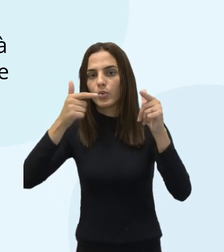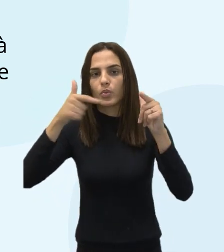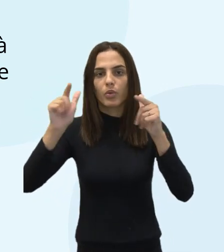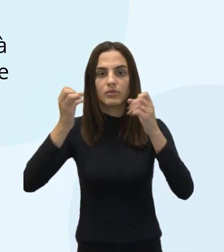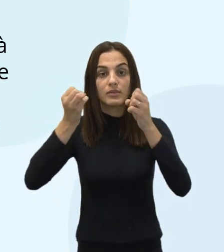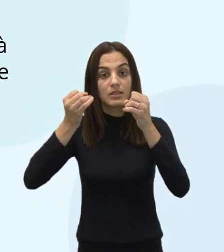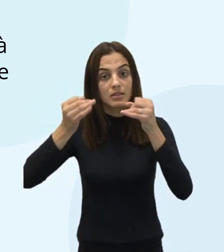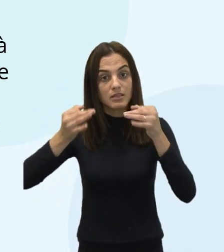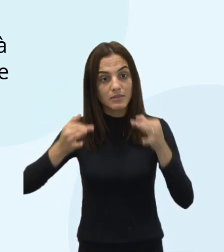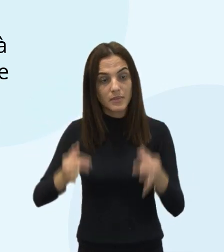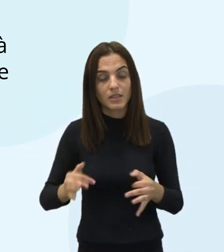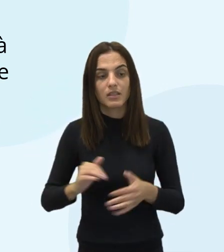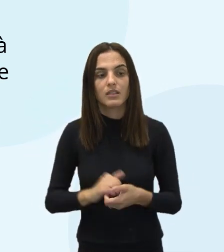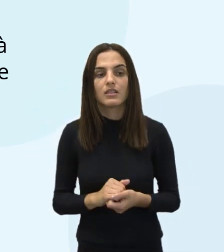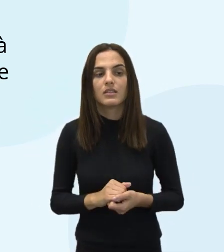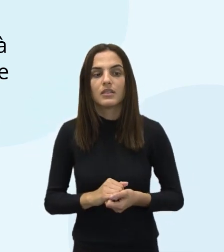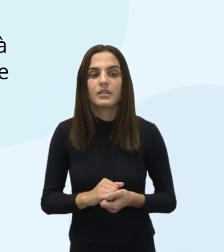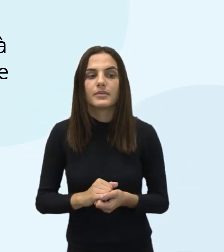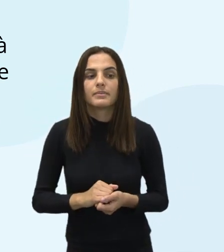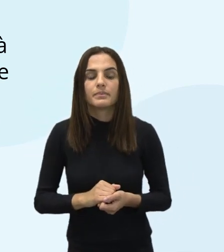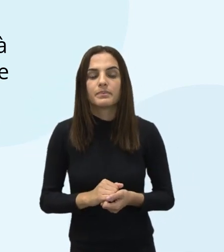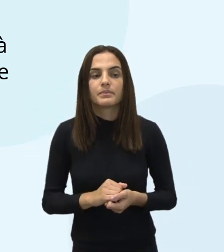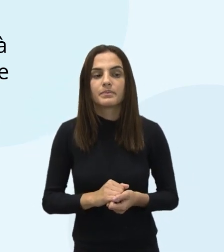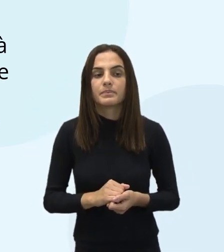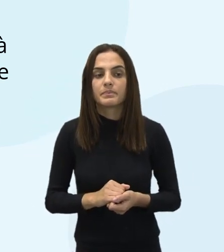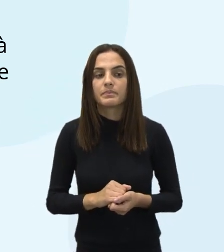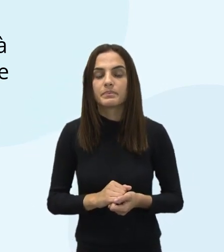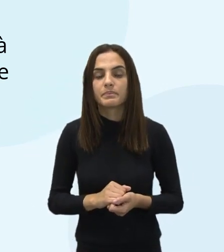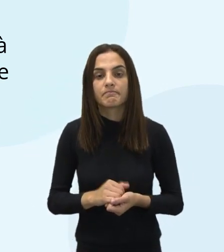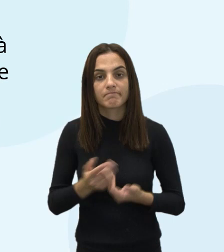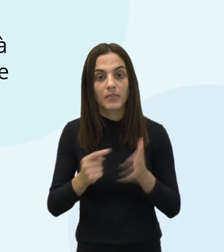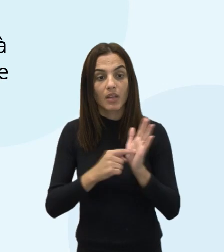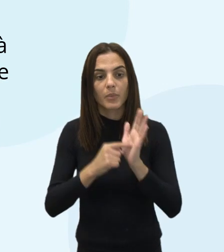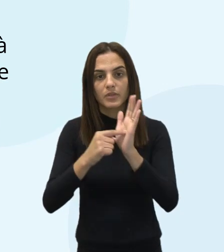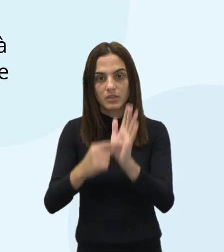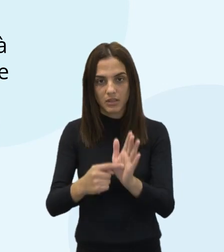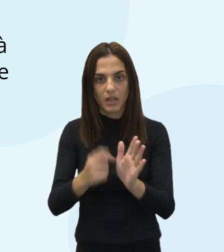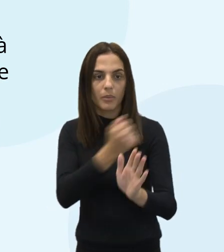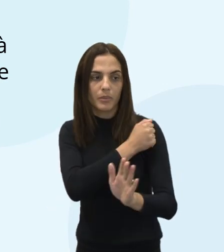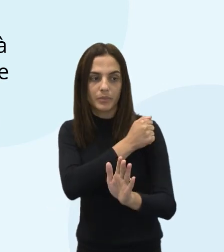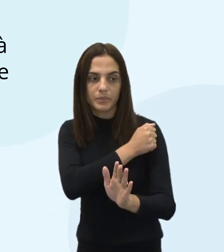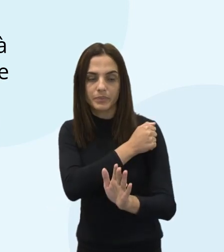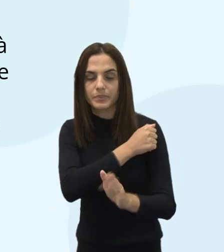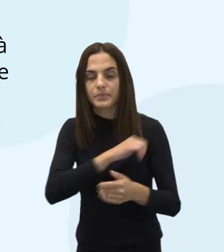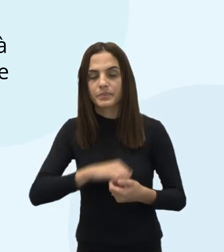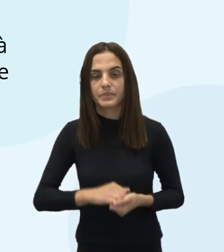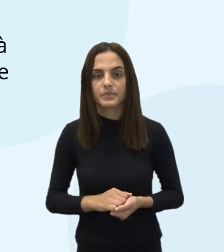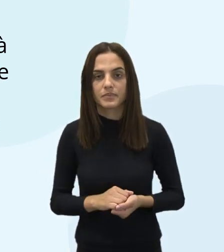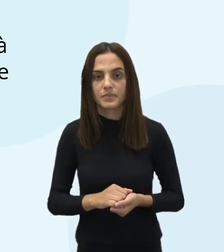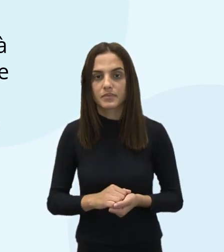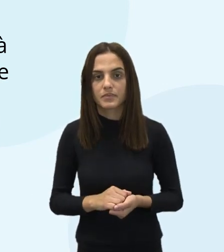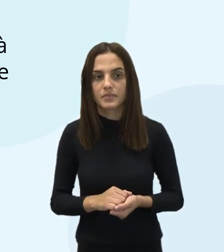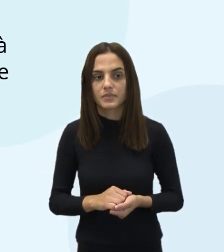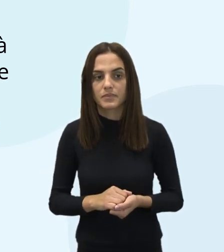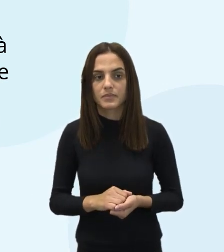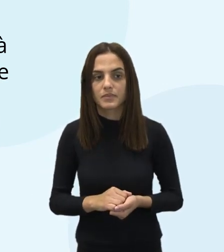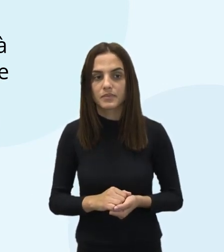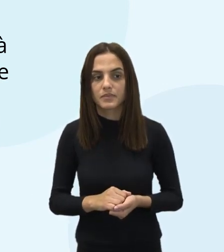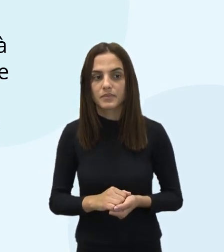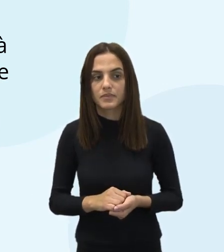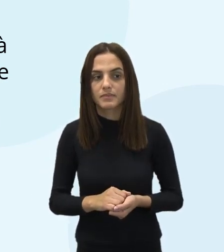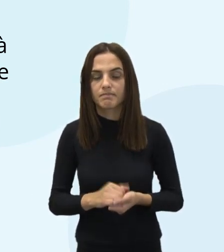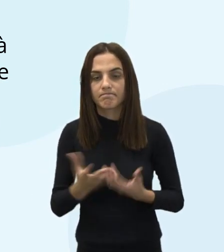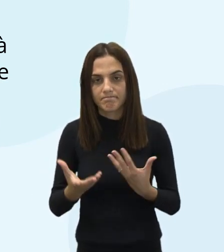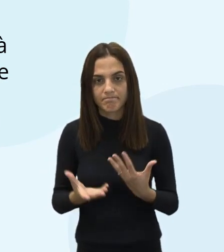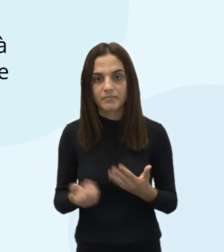a reificação, coisificação, no sentido de mostrar para o estudante que uma das, vamos dizer assim, uma